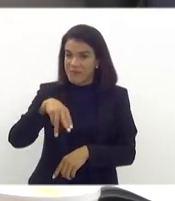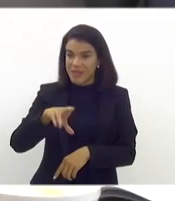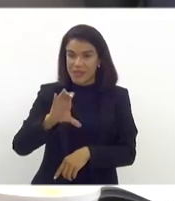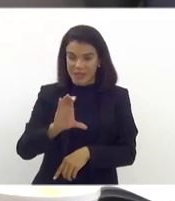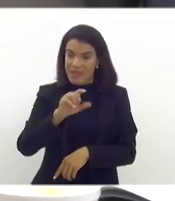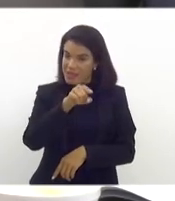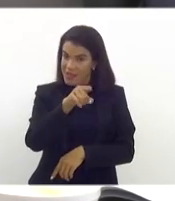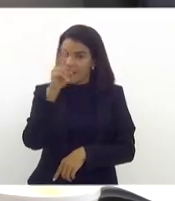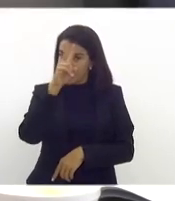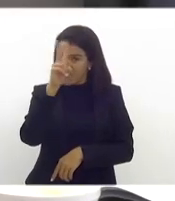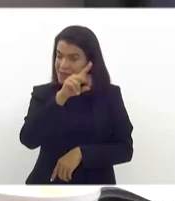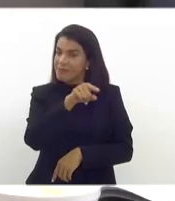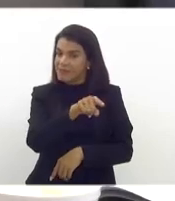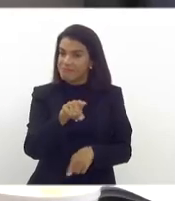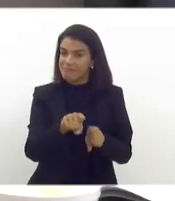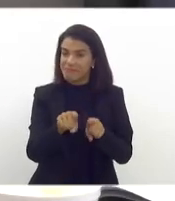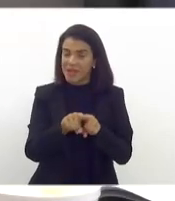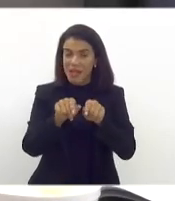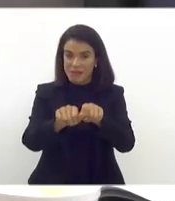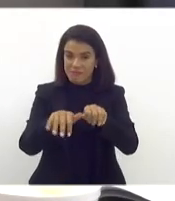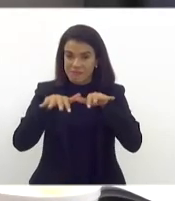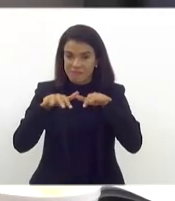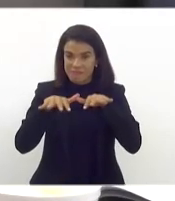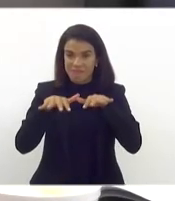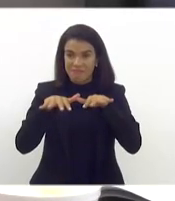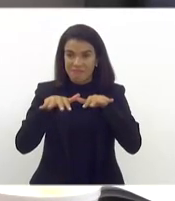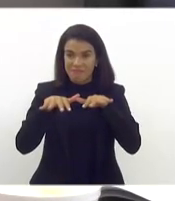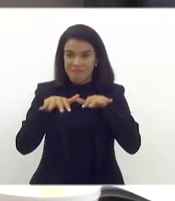que chegou até a plenário na legislatura